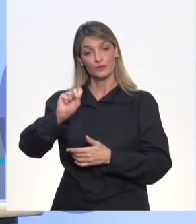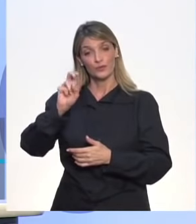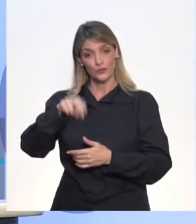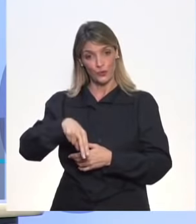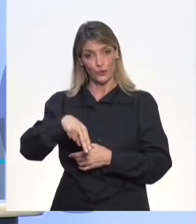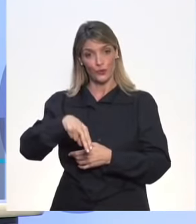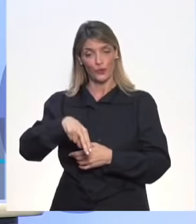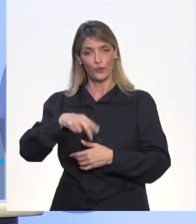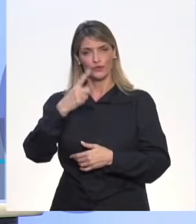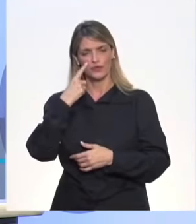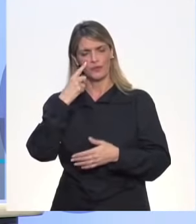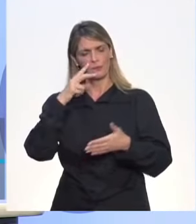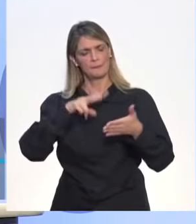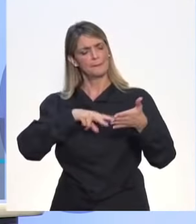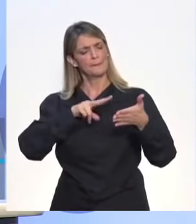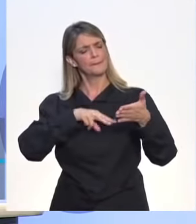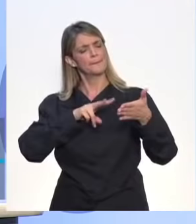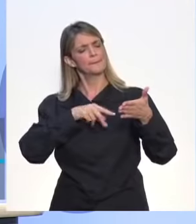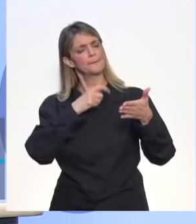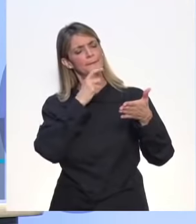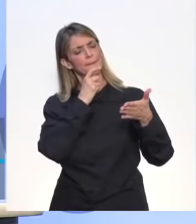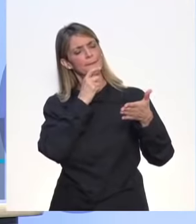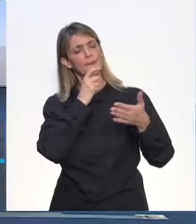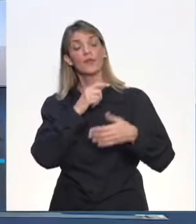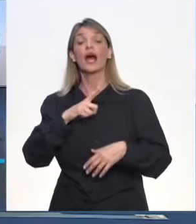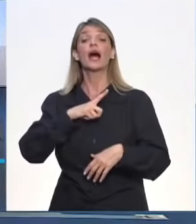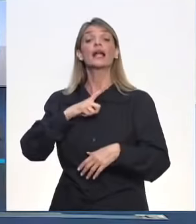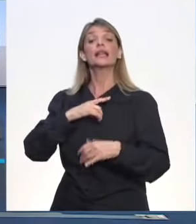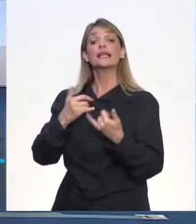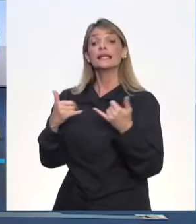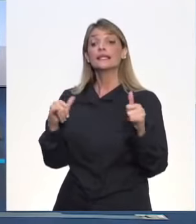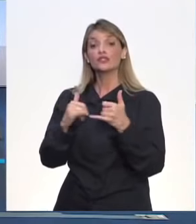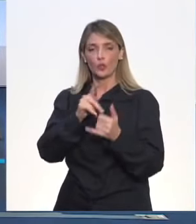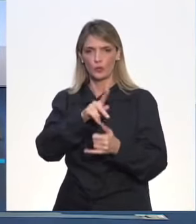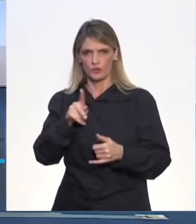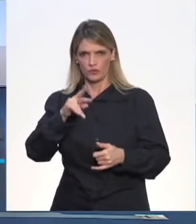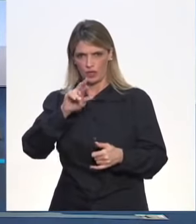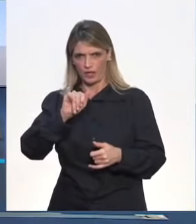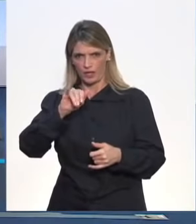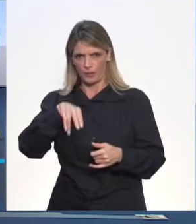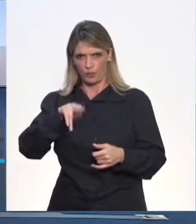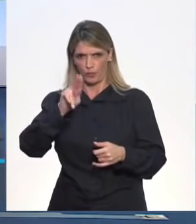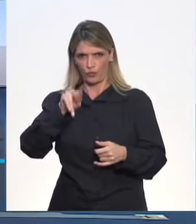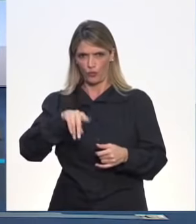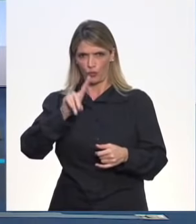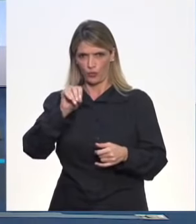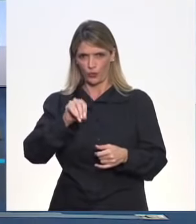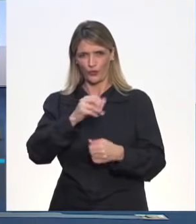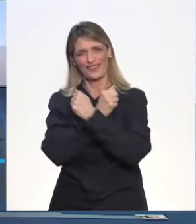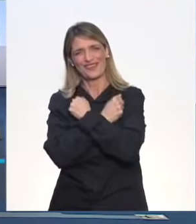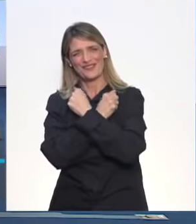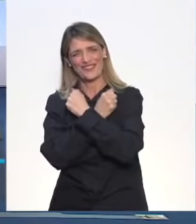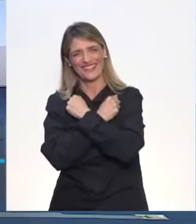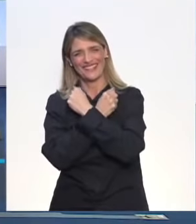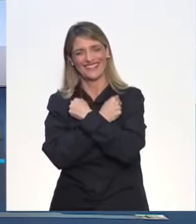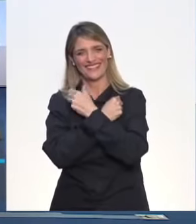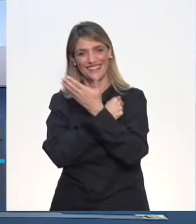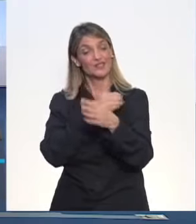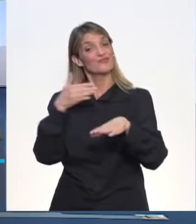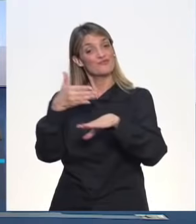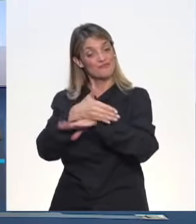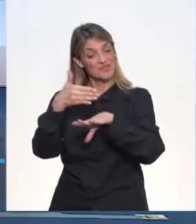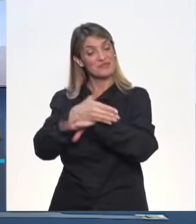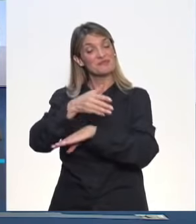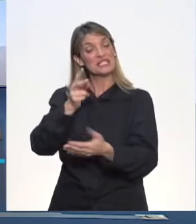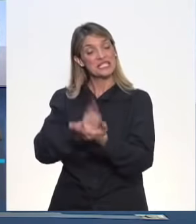e deixa eu ver que mais aqui ué tem uma aqui da energia é do Professor Raimundo Professor Raimundo quero dar um abraço para o seu Raimundo tá sempre